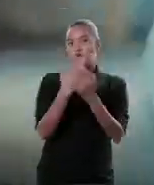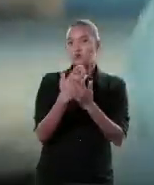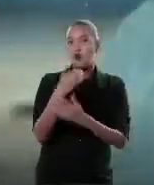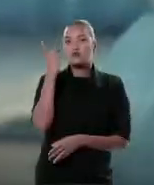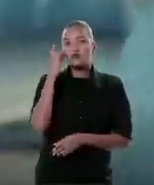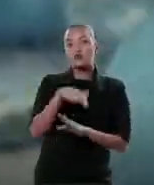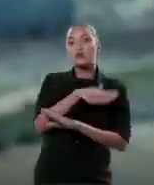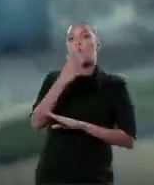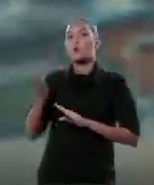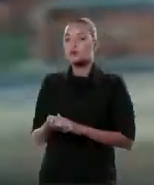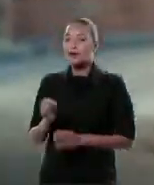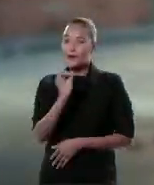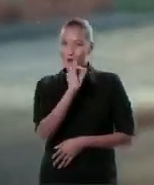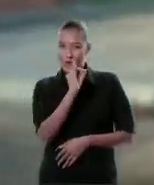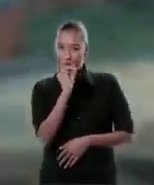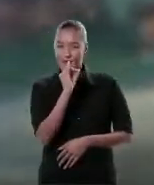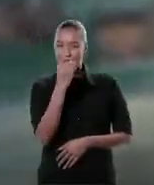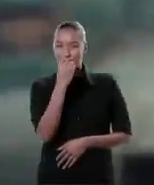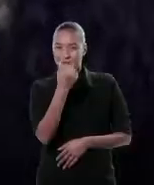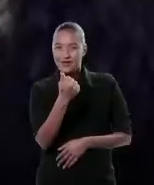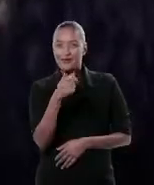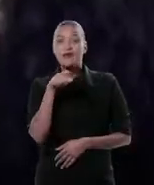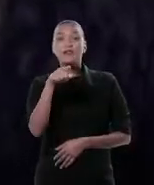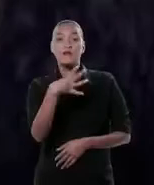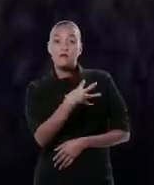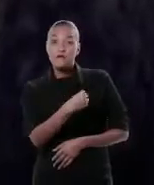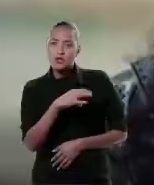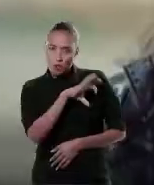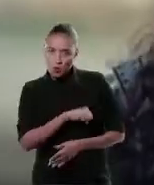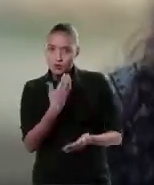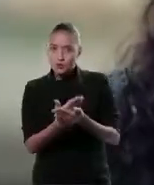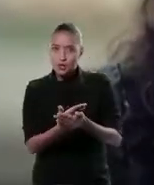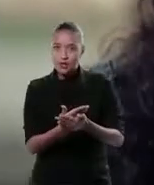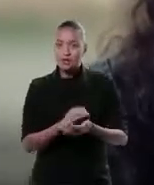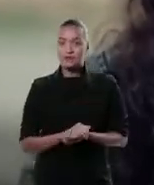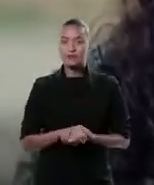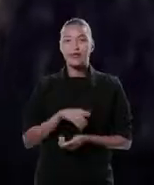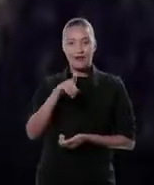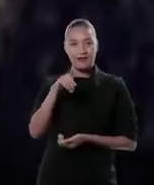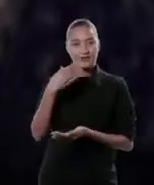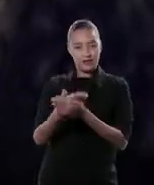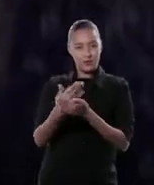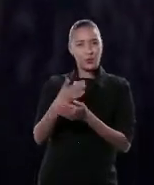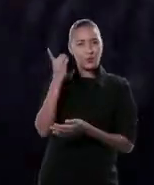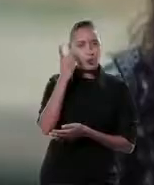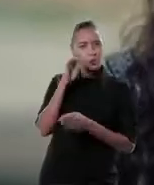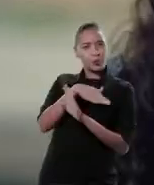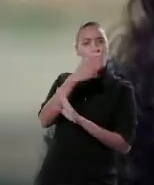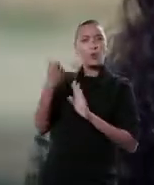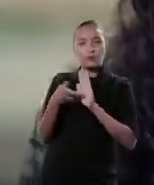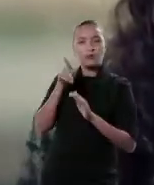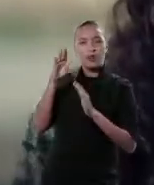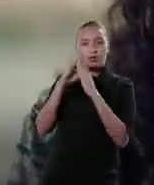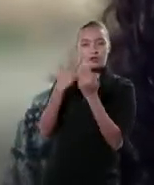de tempo integral. Oi, Alessandra. Oi. Vai. E teu filho, gosta de estudar? Gosta. Gosta? Ele passa o dia todo na escola de tempo integral? Passa o dia todo na